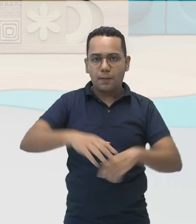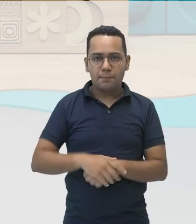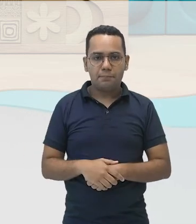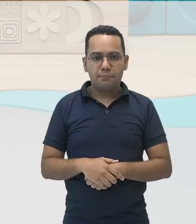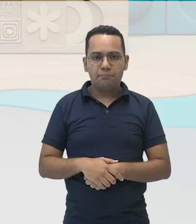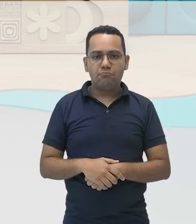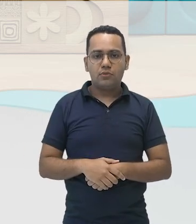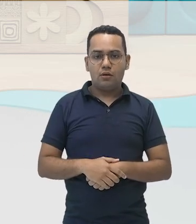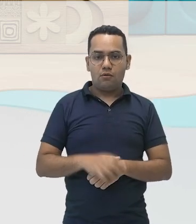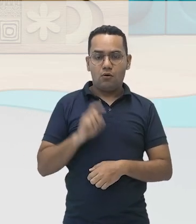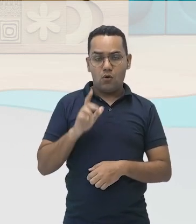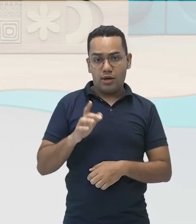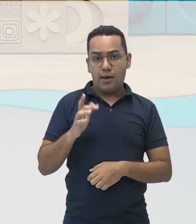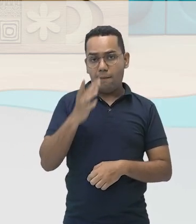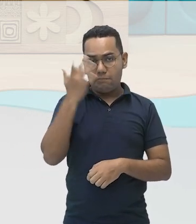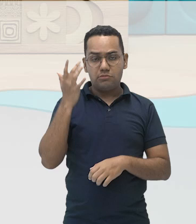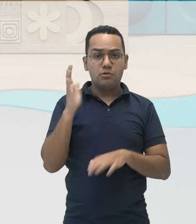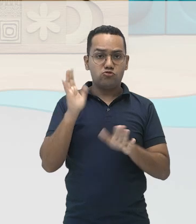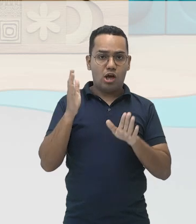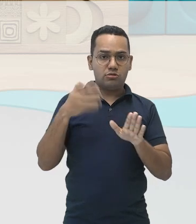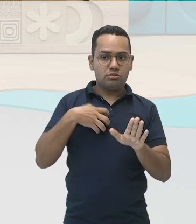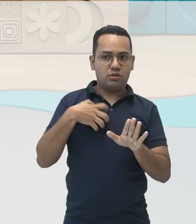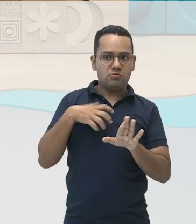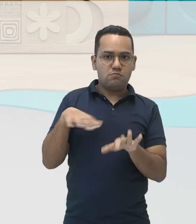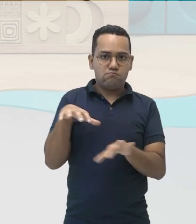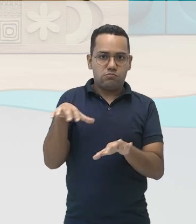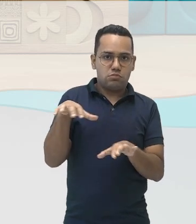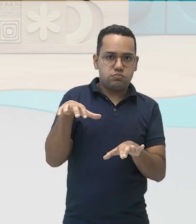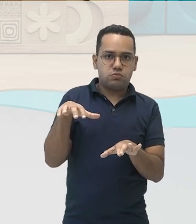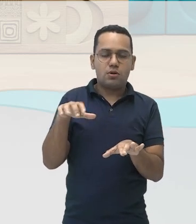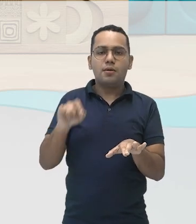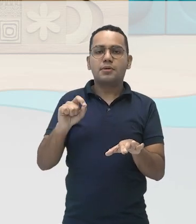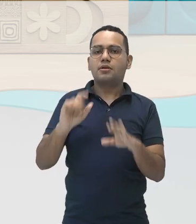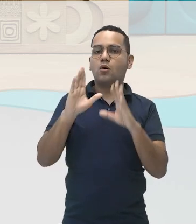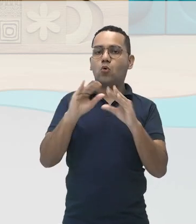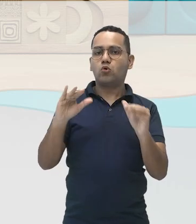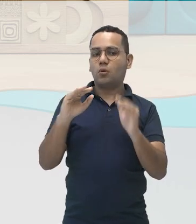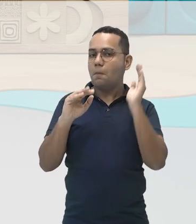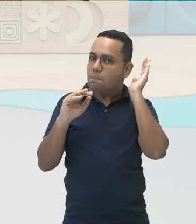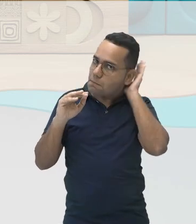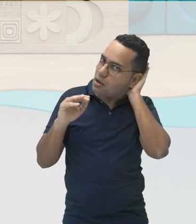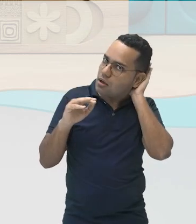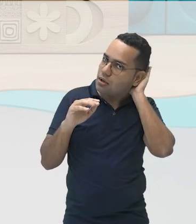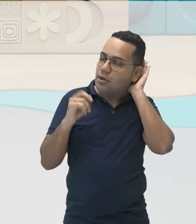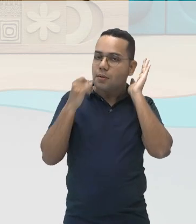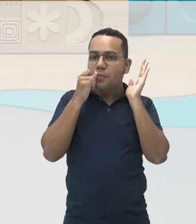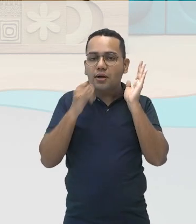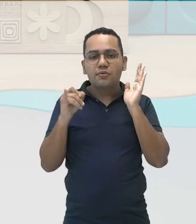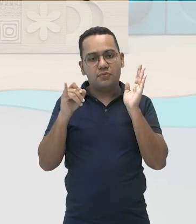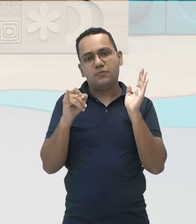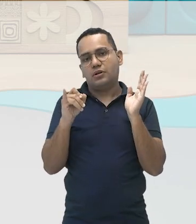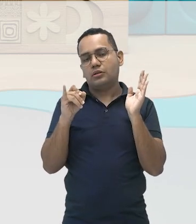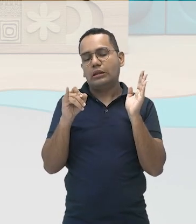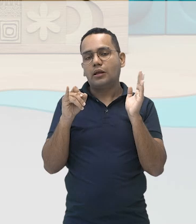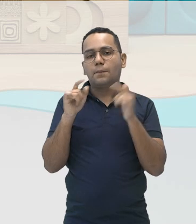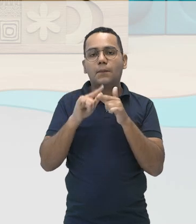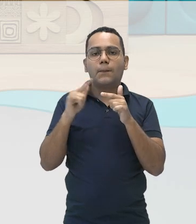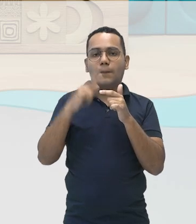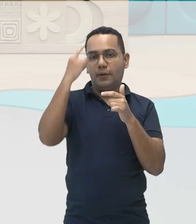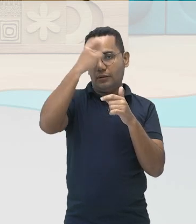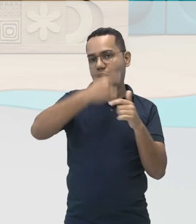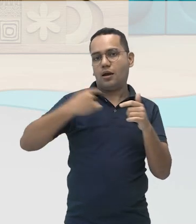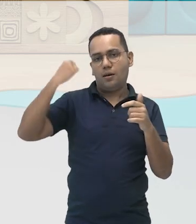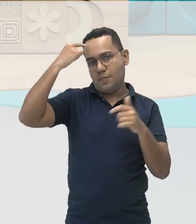almofada ou toalha sobre a cabeça da vítima para que não fique batendo no chão. Quando essa crise, isso durante a crise, ok?